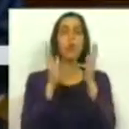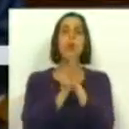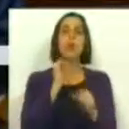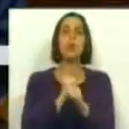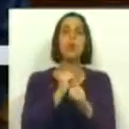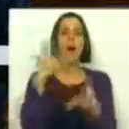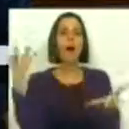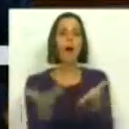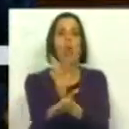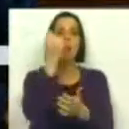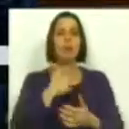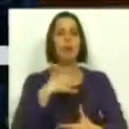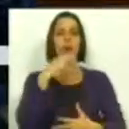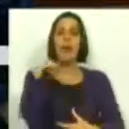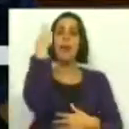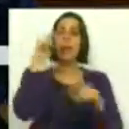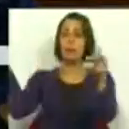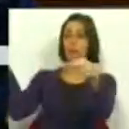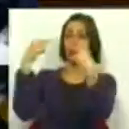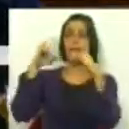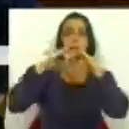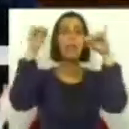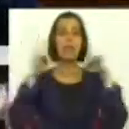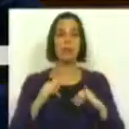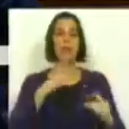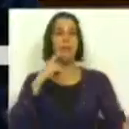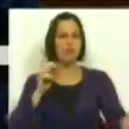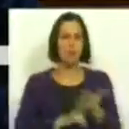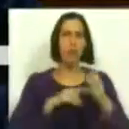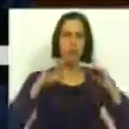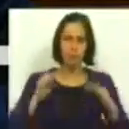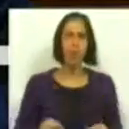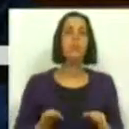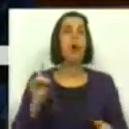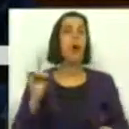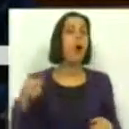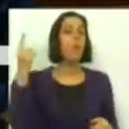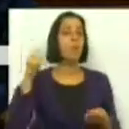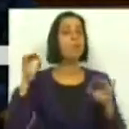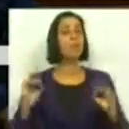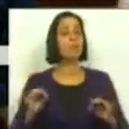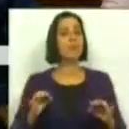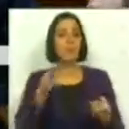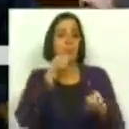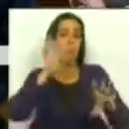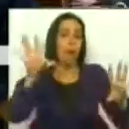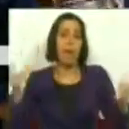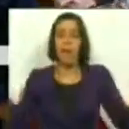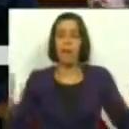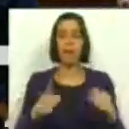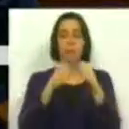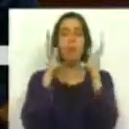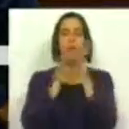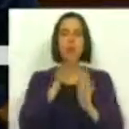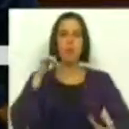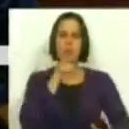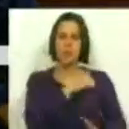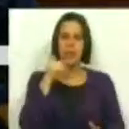trabalho de recuperação da nossa credibilidade internacional, que é real, teria sido em vão. Todos